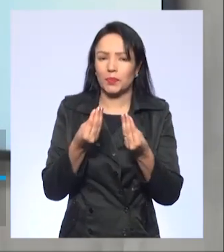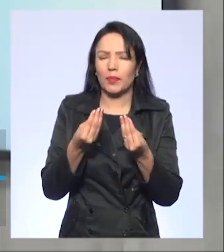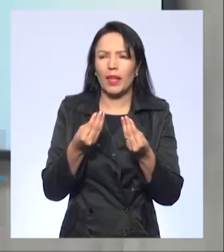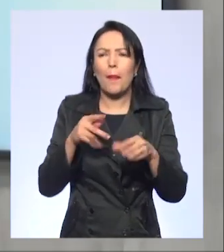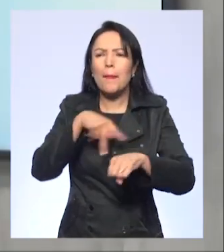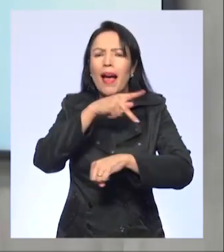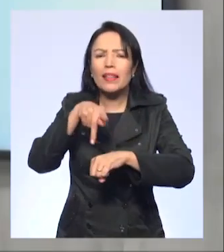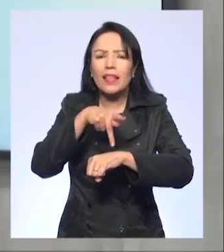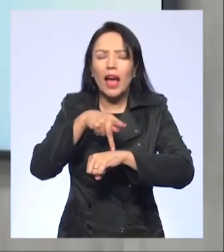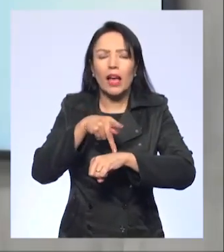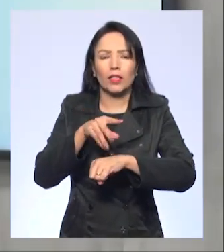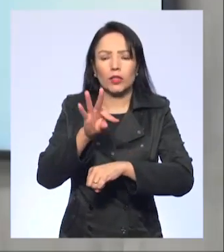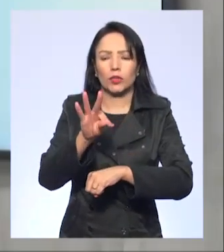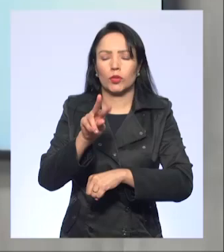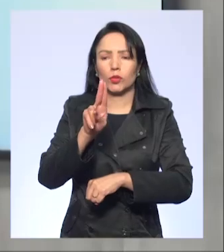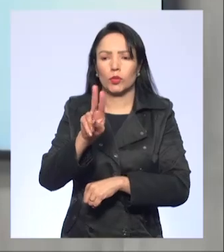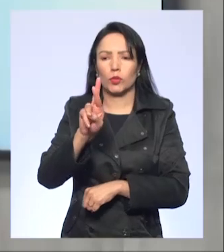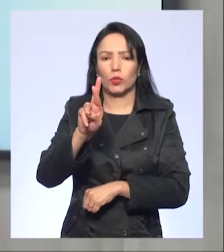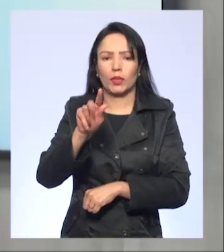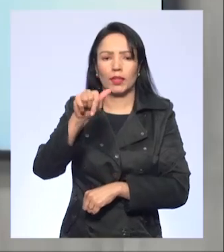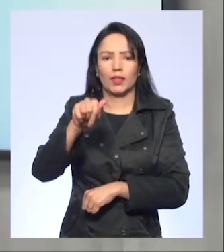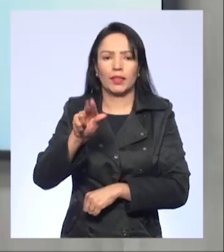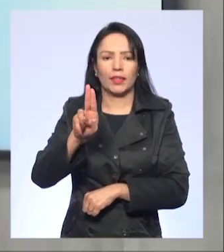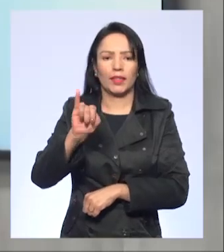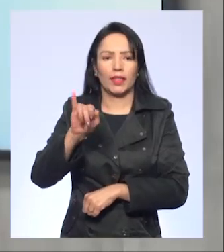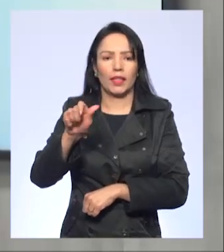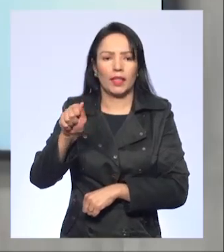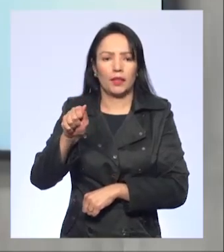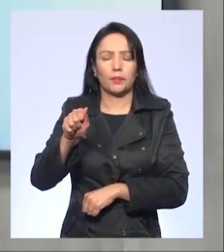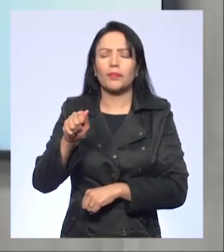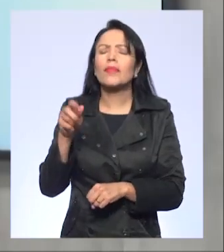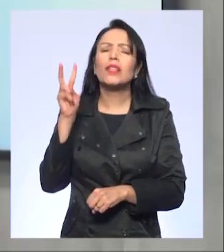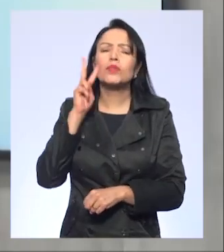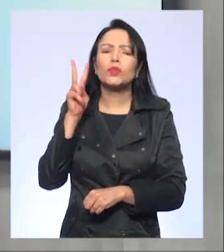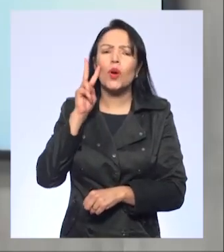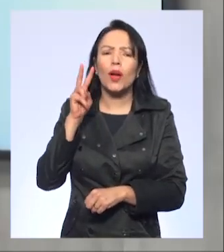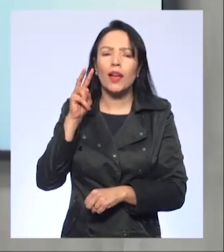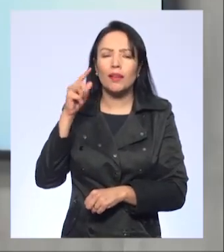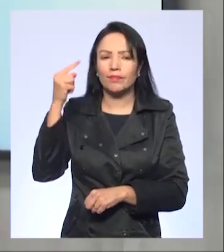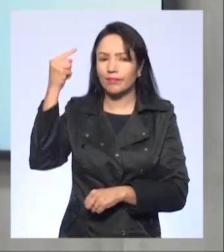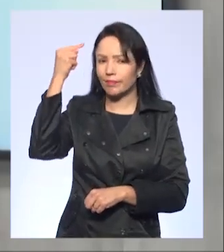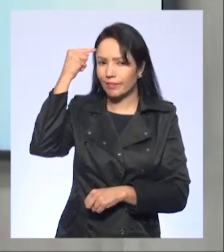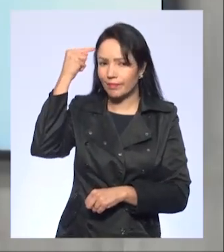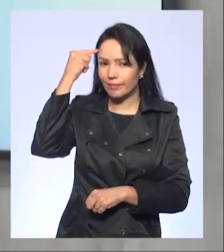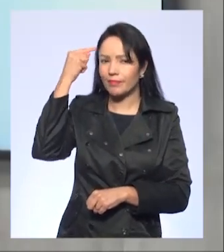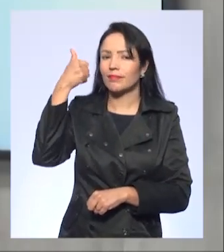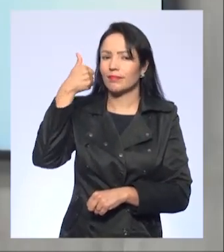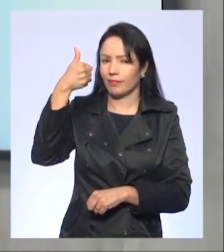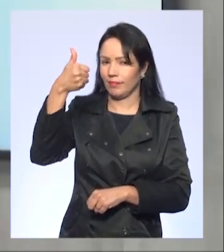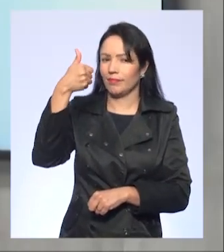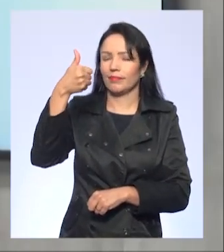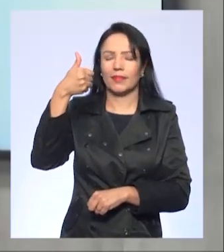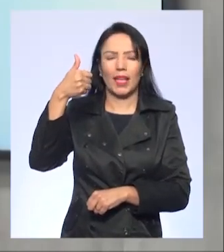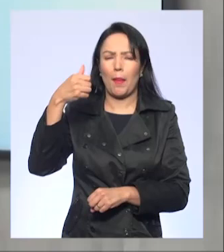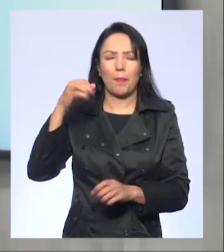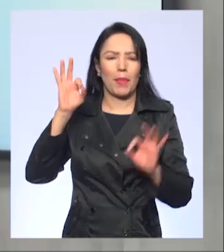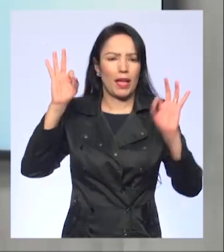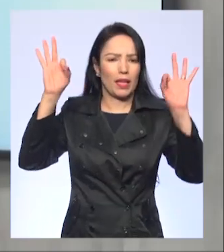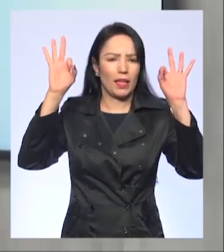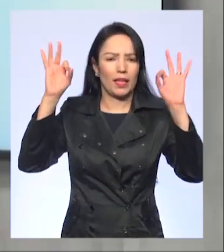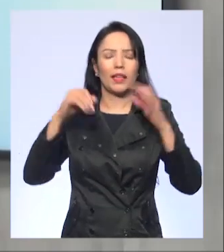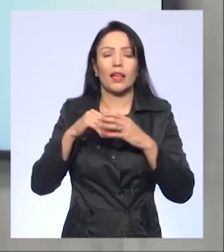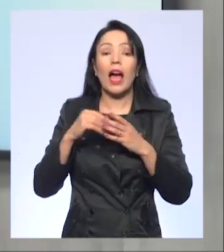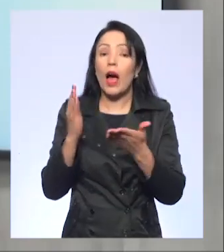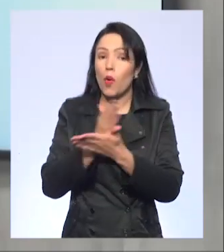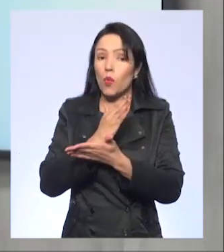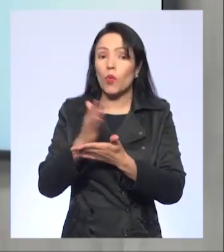tá? Esse cara tem uma história magnífica, ele é considerado uma das mentes mais brilhantes do universo, tá? Ele é considerado por alguns